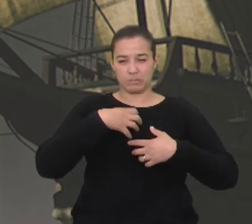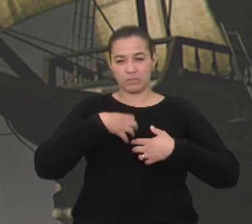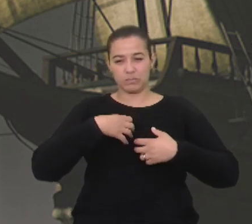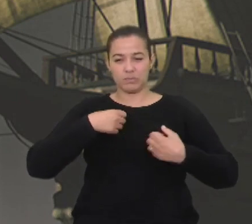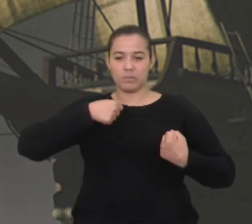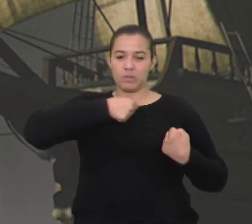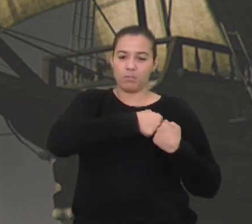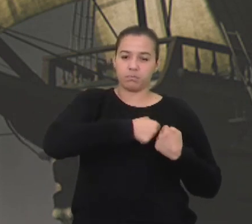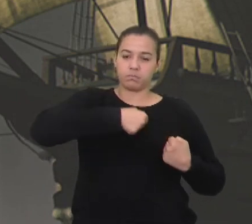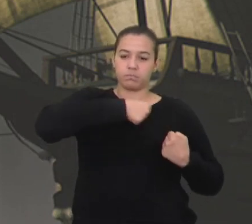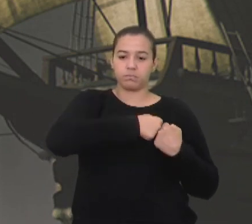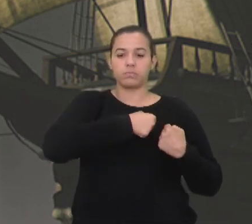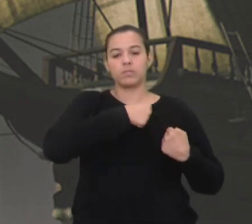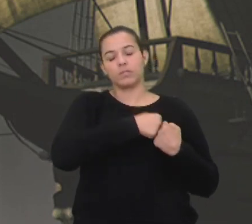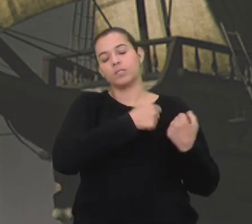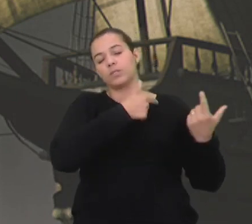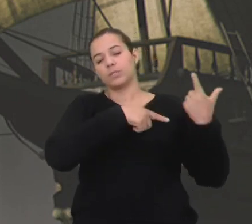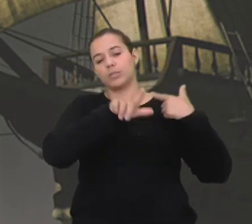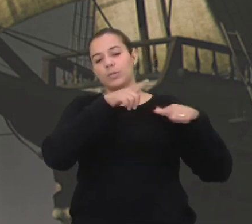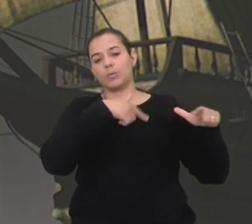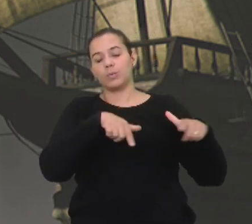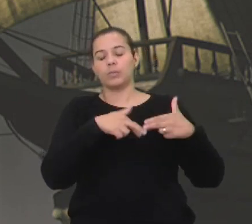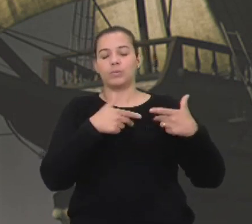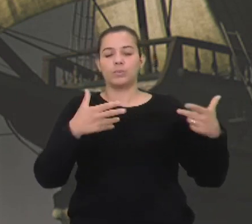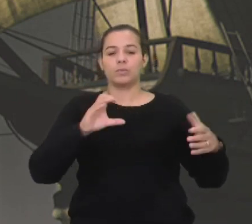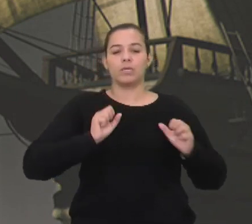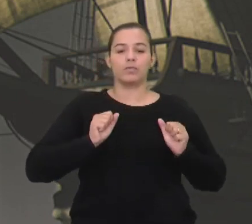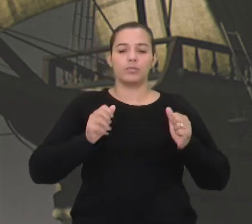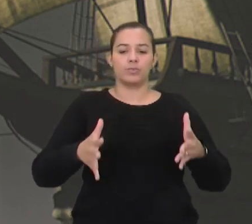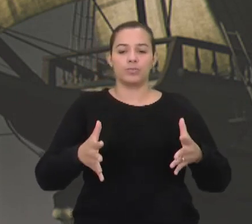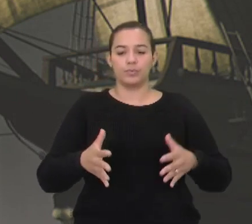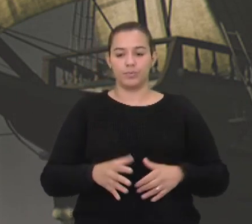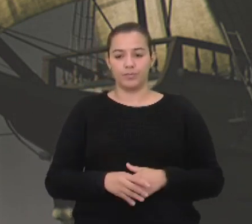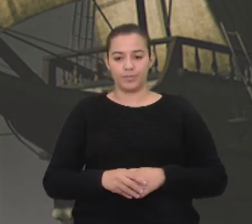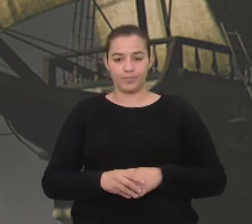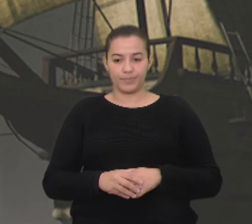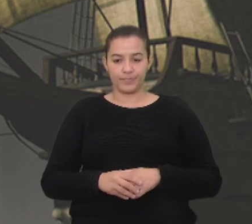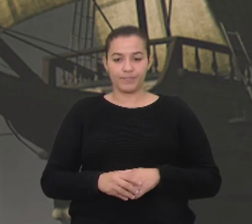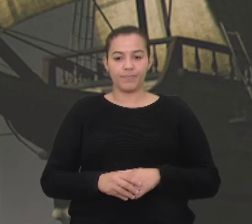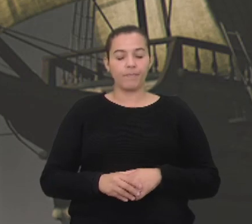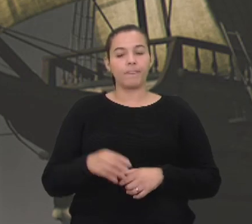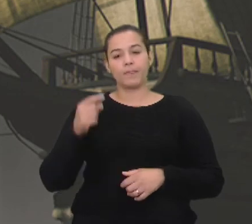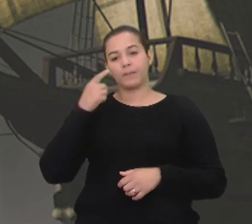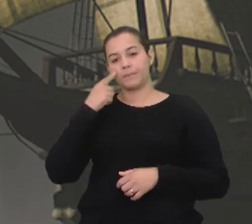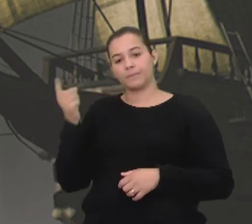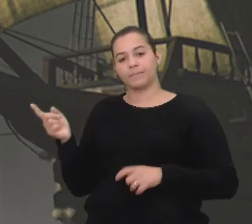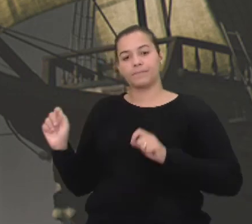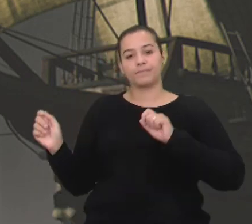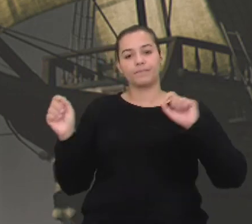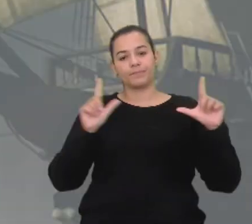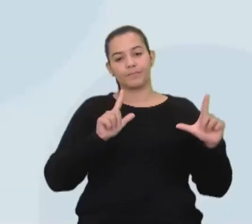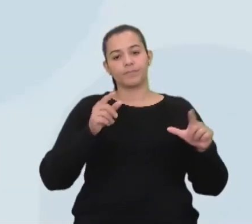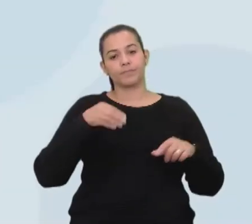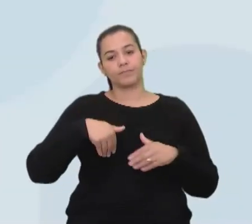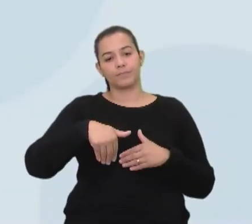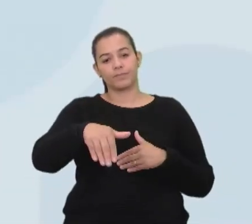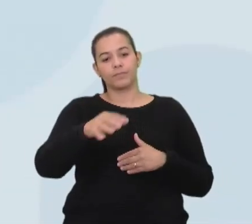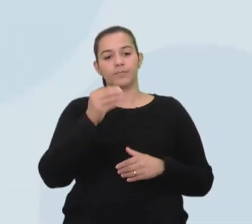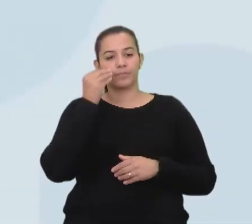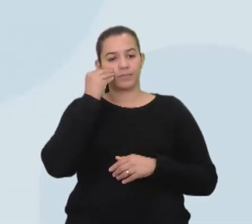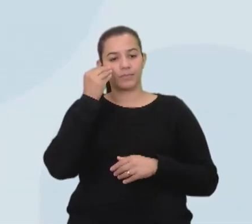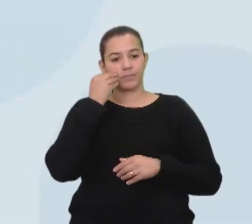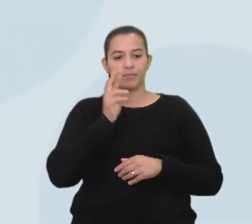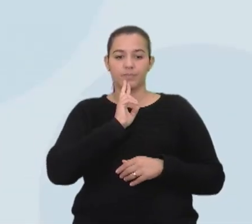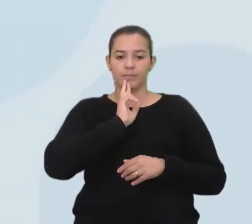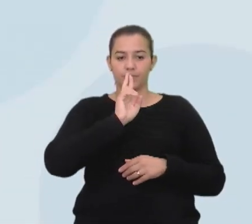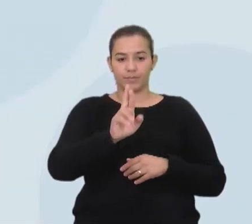ter outras atitudes a respeito disso, né? Pessoal, então tá aí na tela, né? A gente vai responder esses questionamentos então aí na